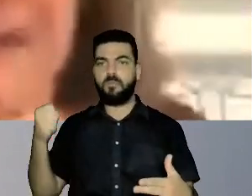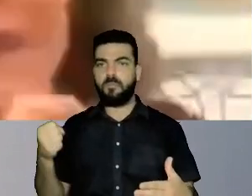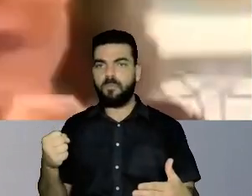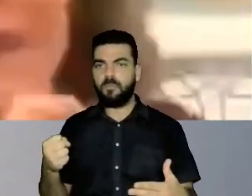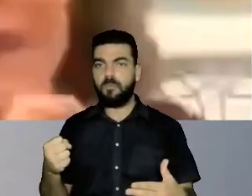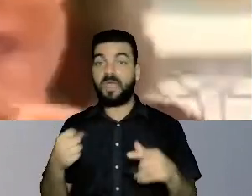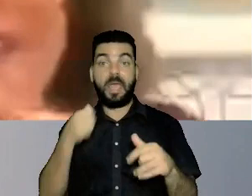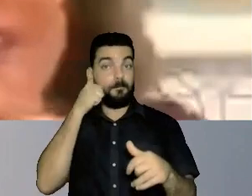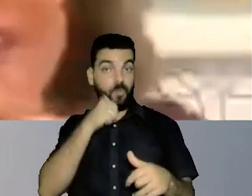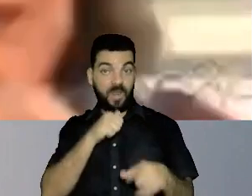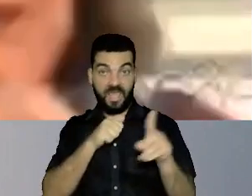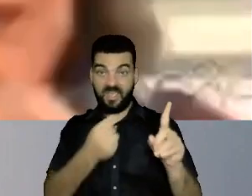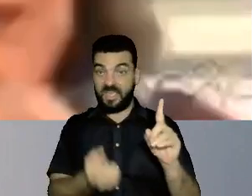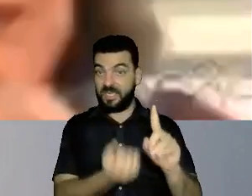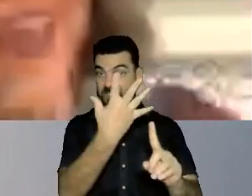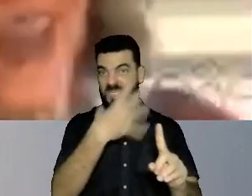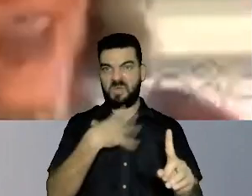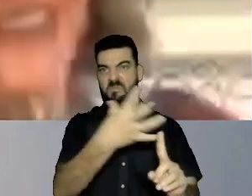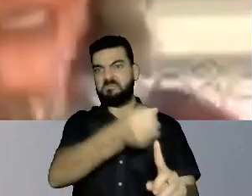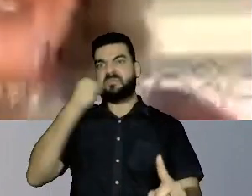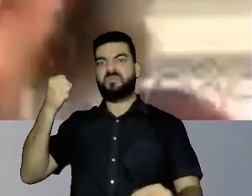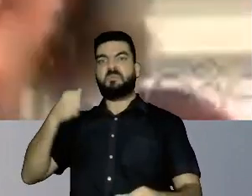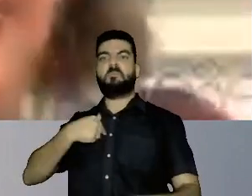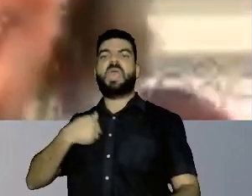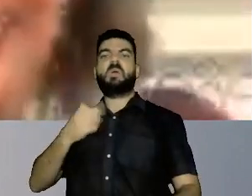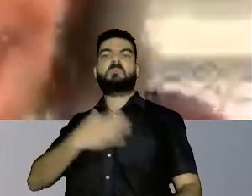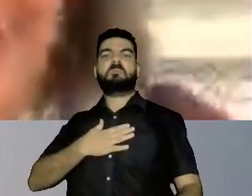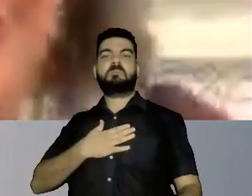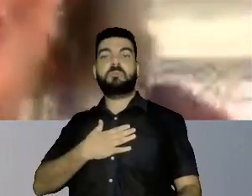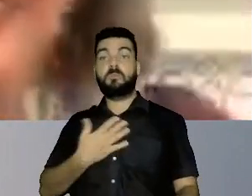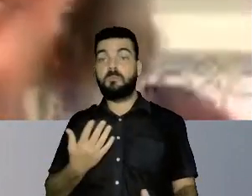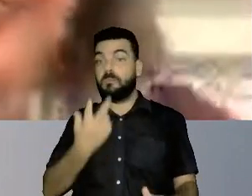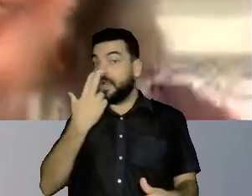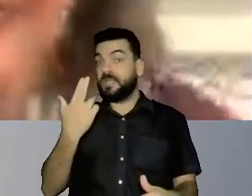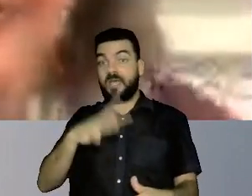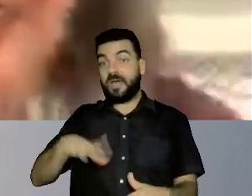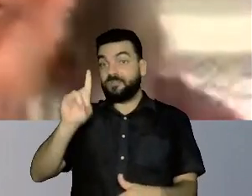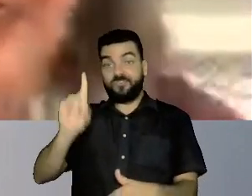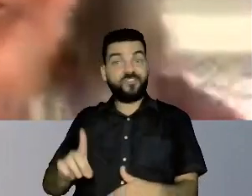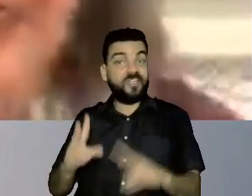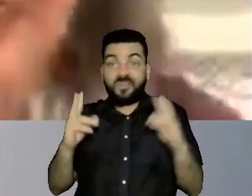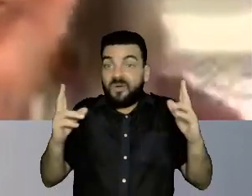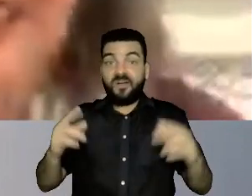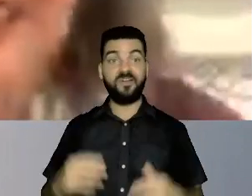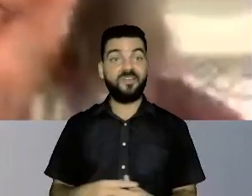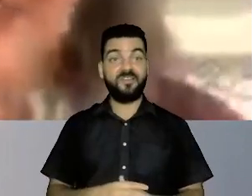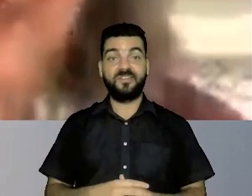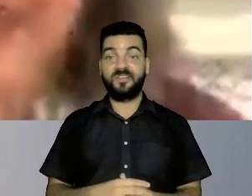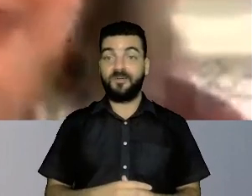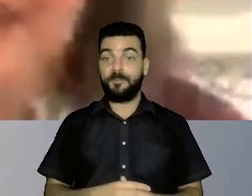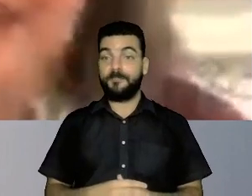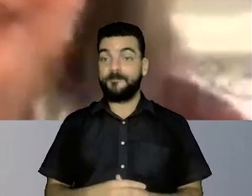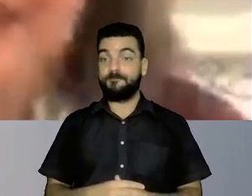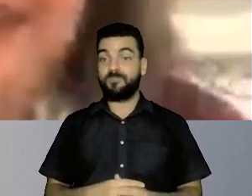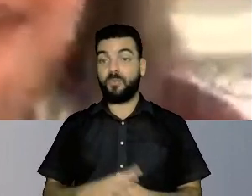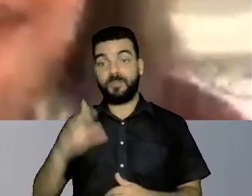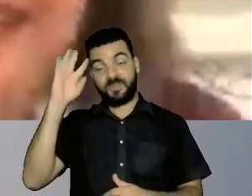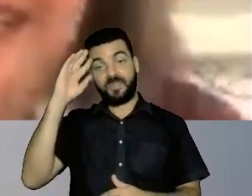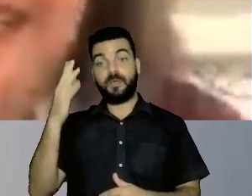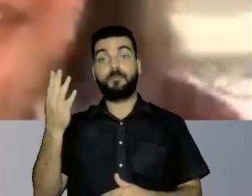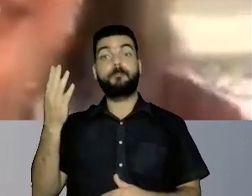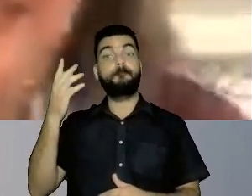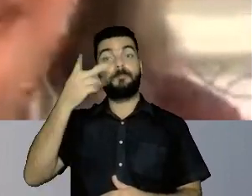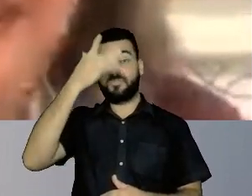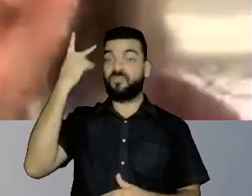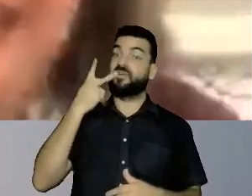um man-appropriating da arte, né? É a apropriação masculina da ideia feminina no mundo da arte,